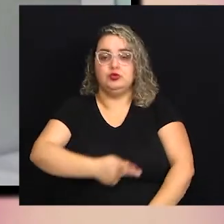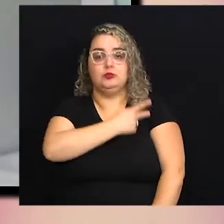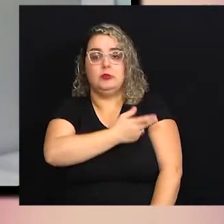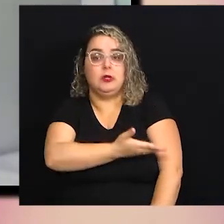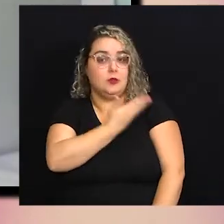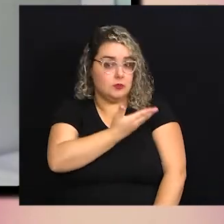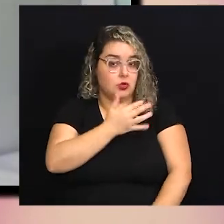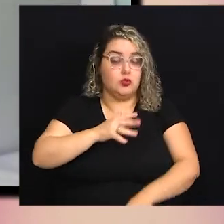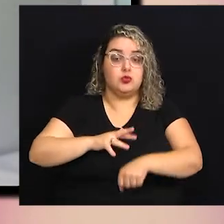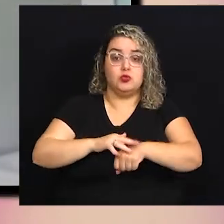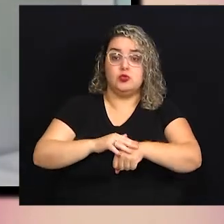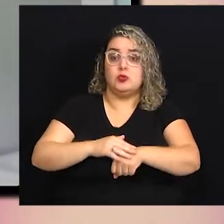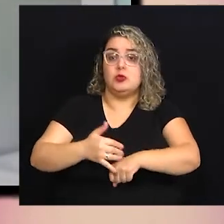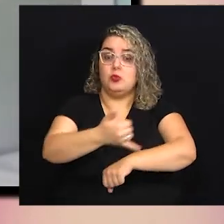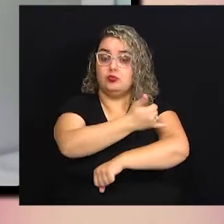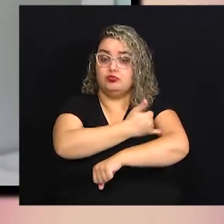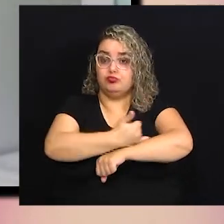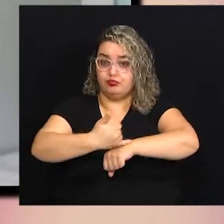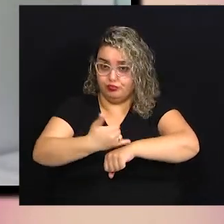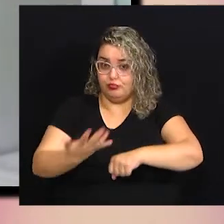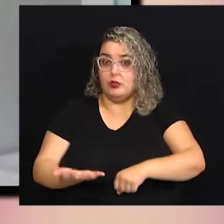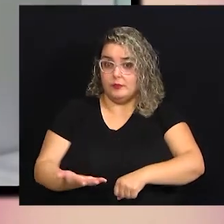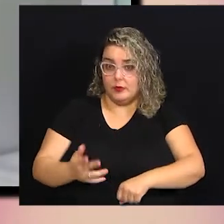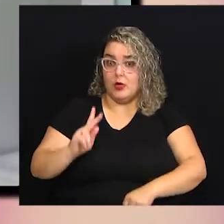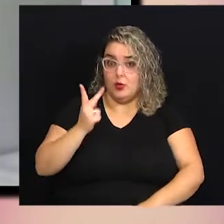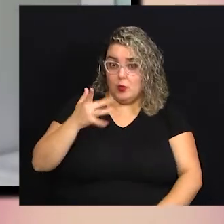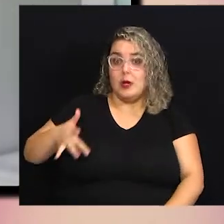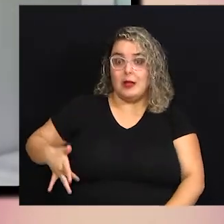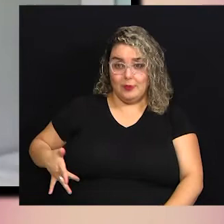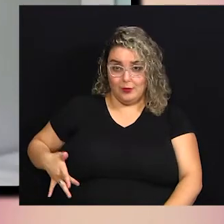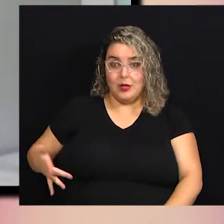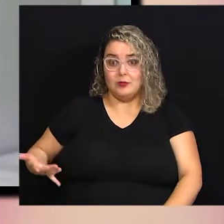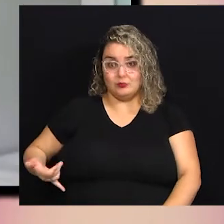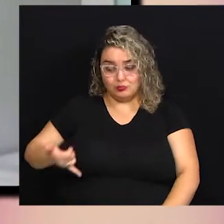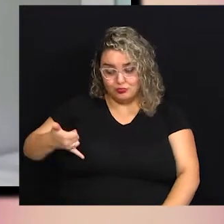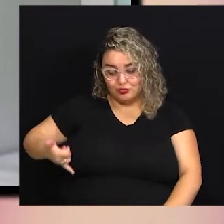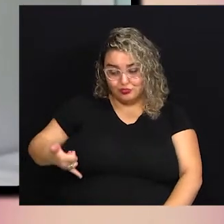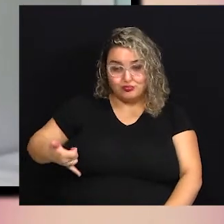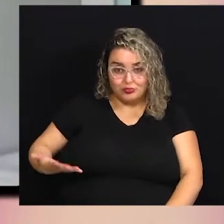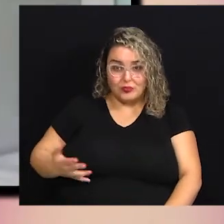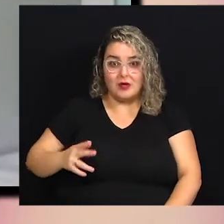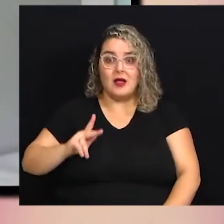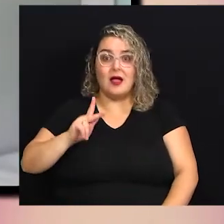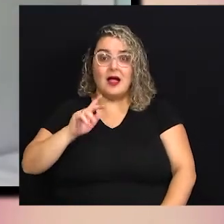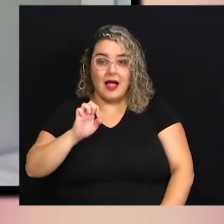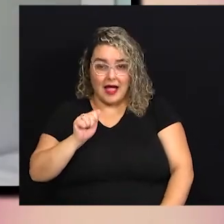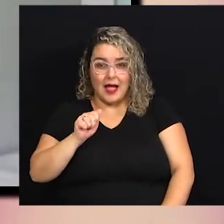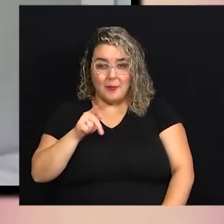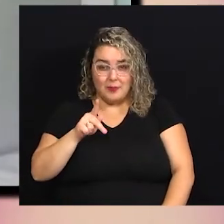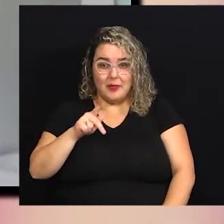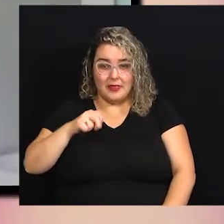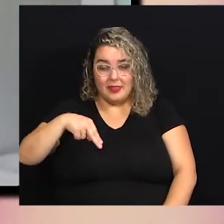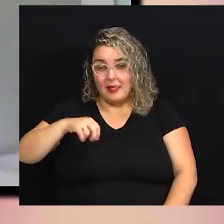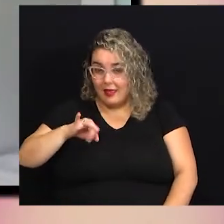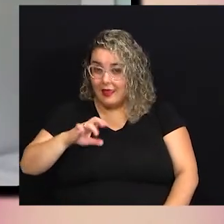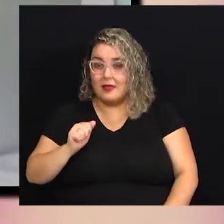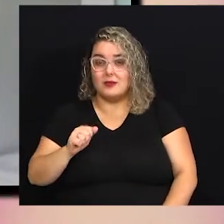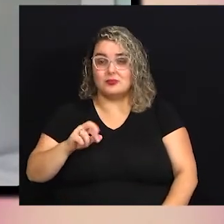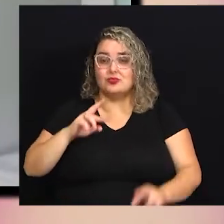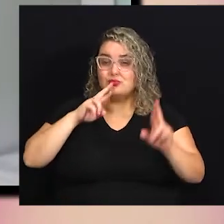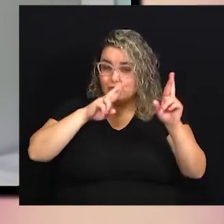de hipertensão, de doença do colesterol, de doença hepática do fígado gordurosa, de apneia do sono, né?